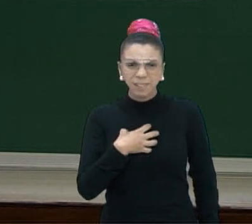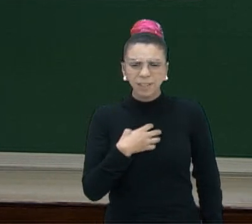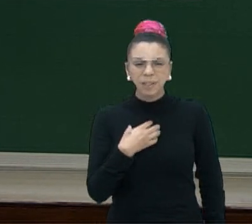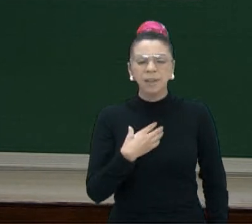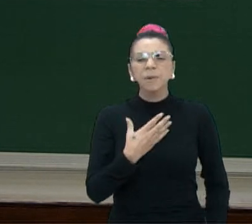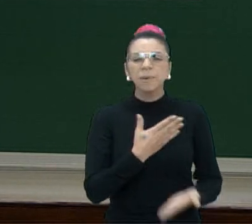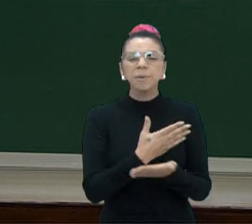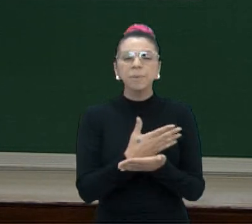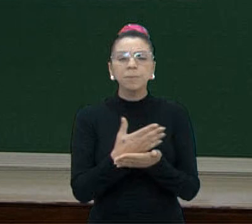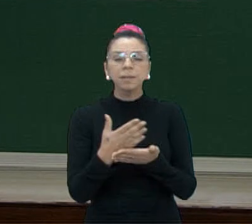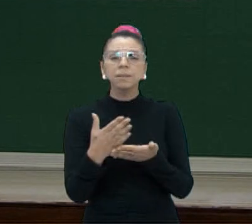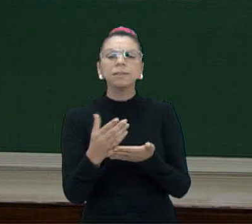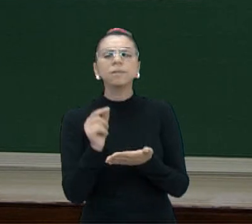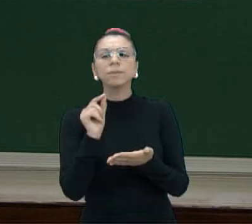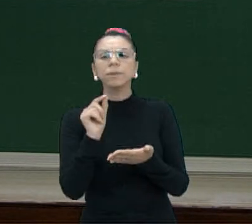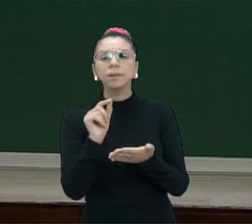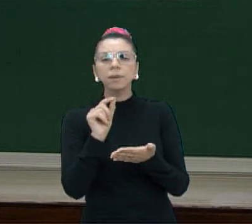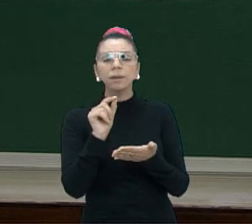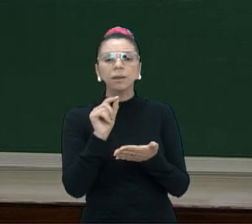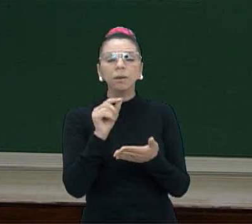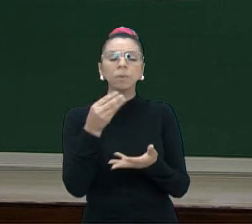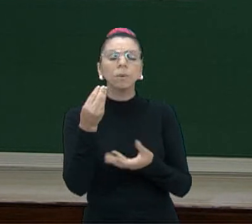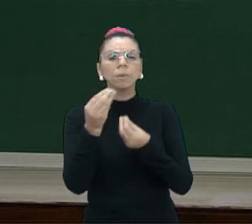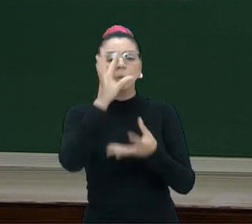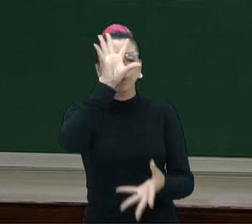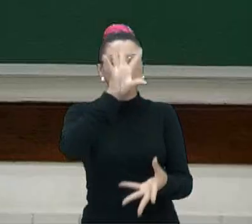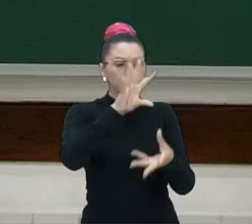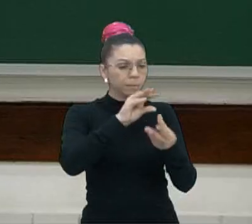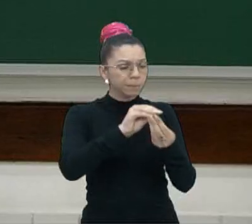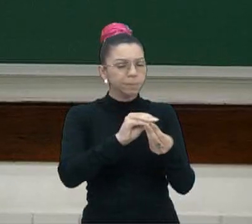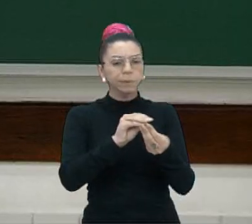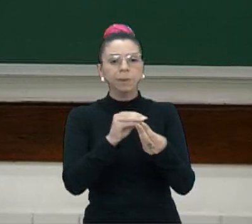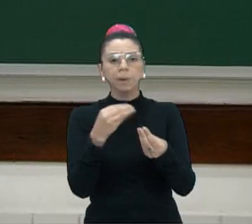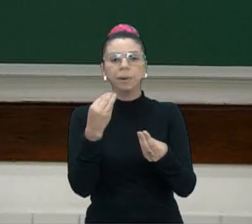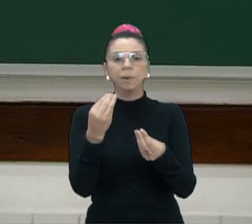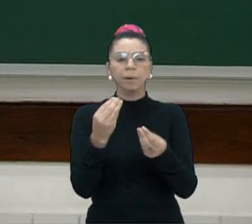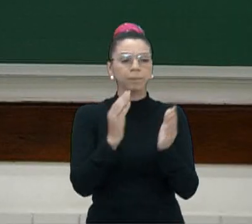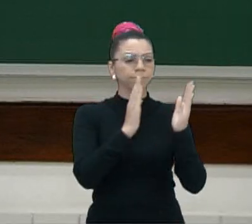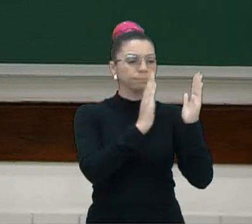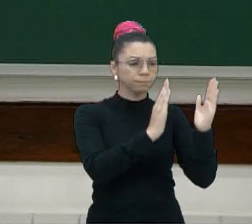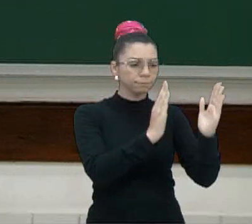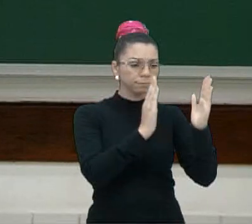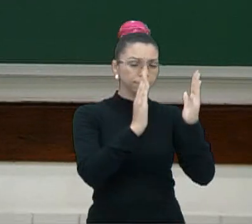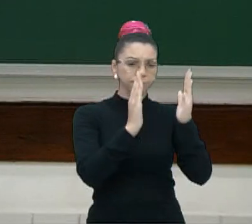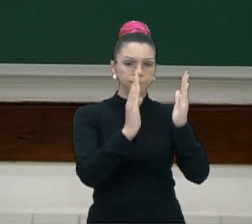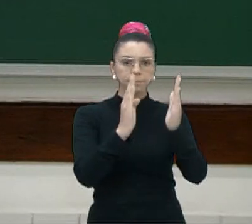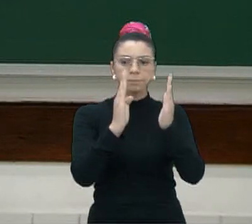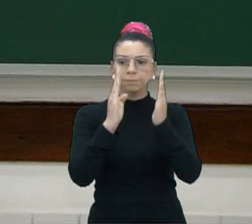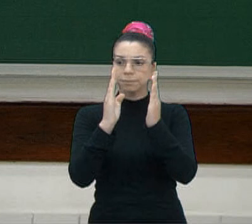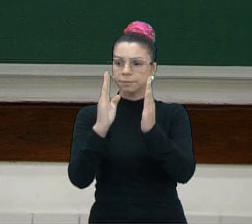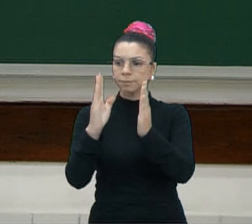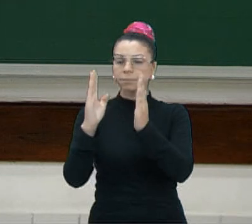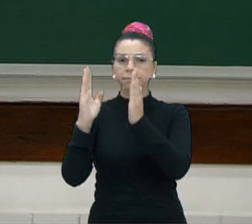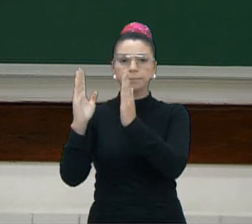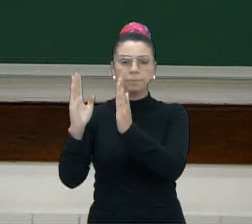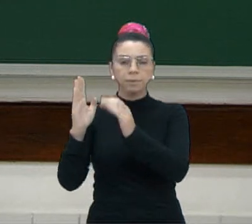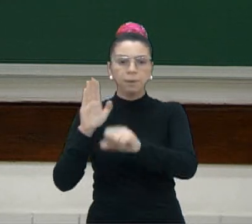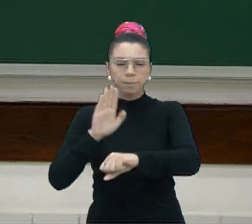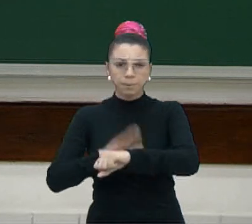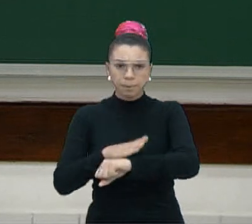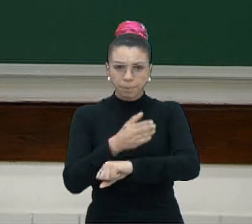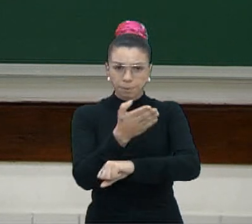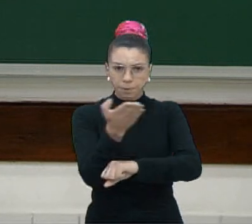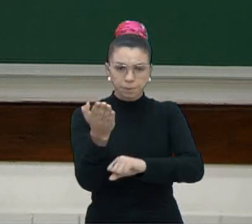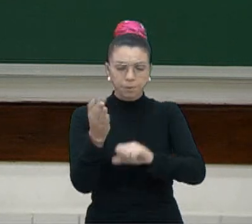entender a ideia do exercício? Será que você conseguiu perceber essa sequência de imagens? Vou dar um tempo para